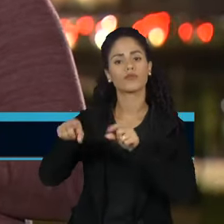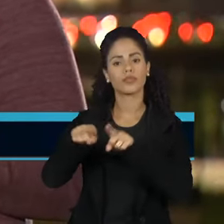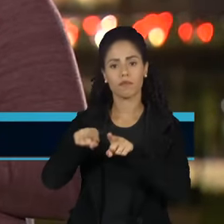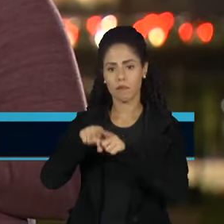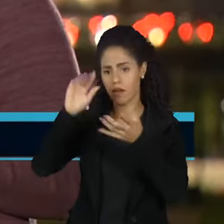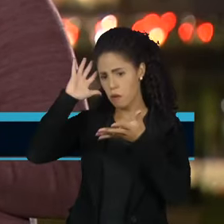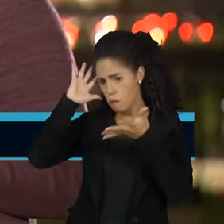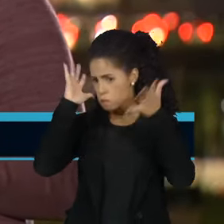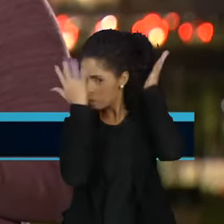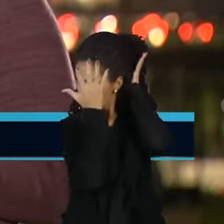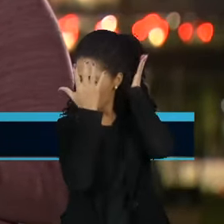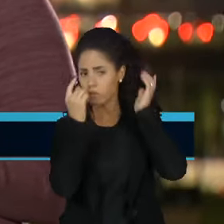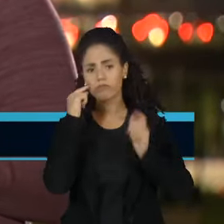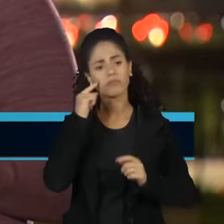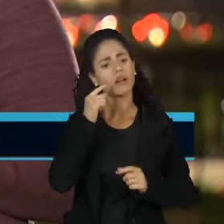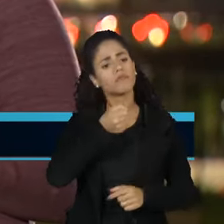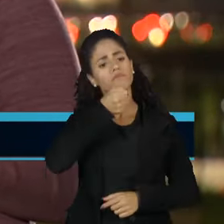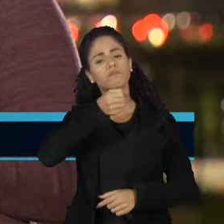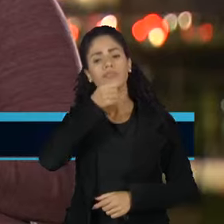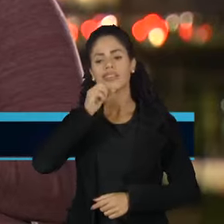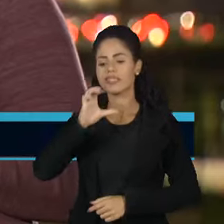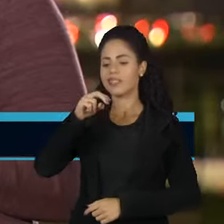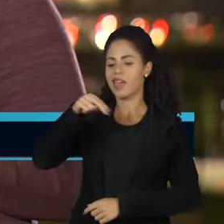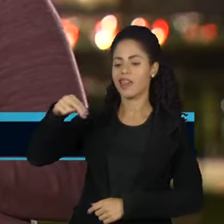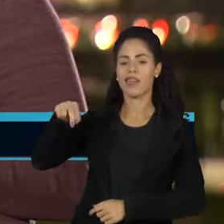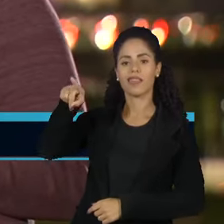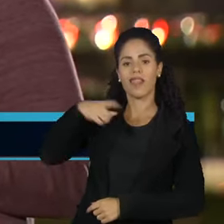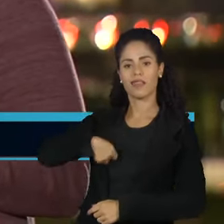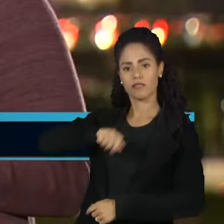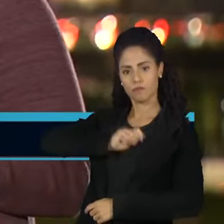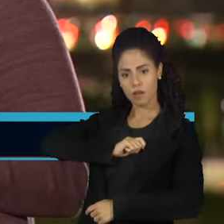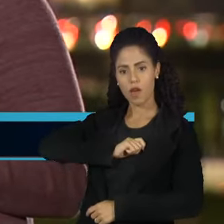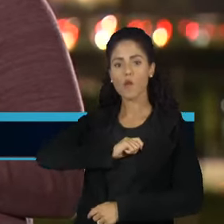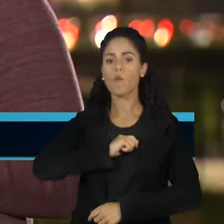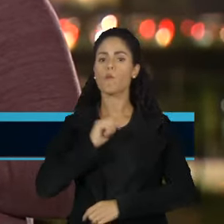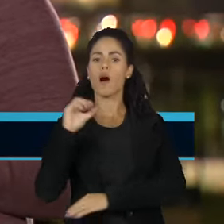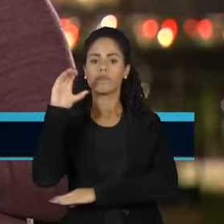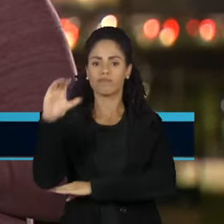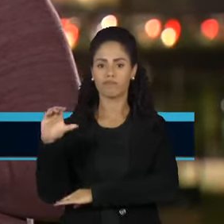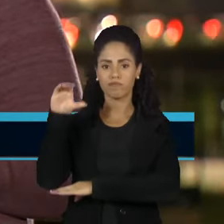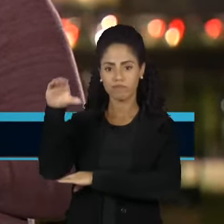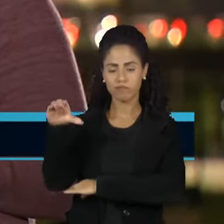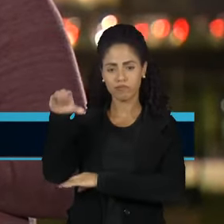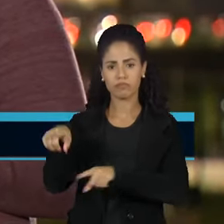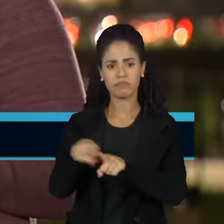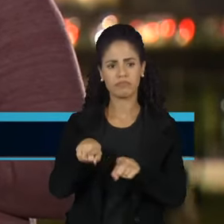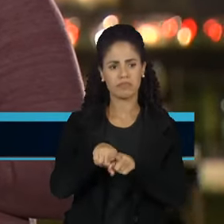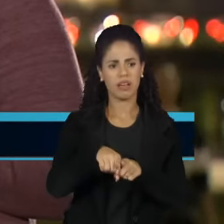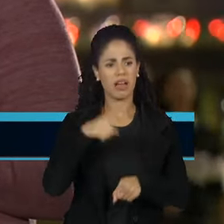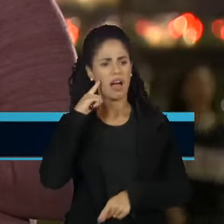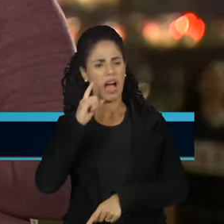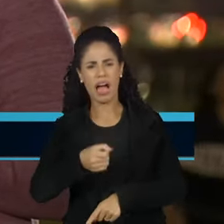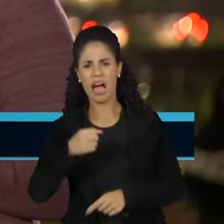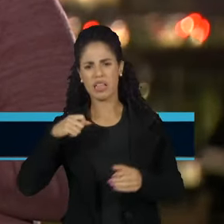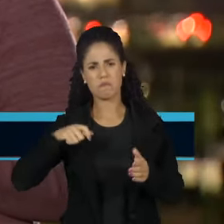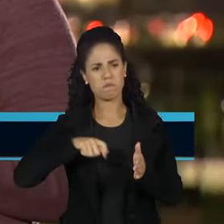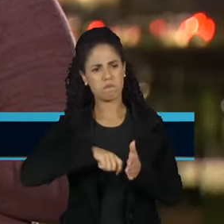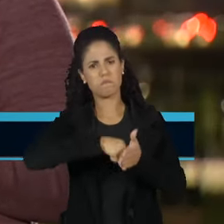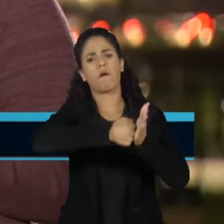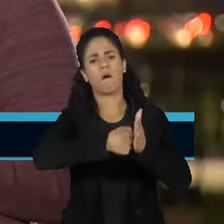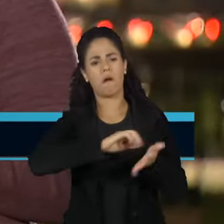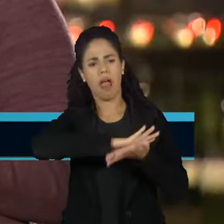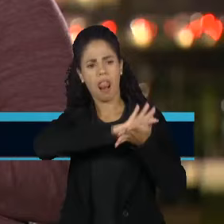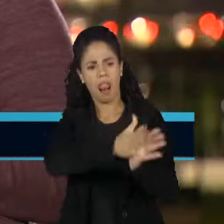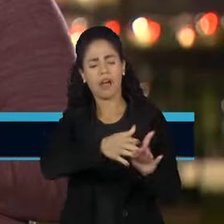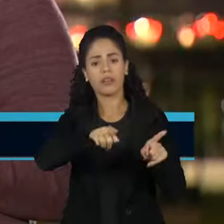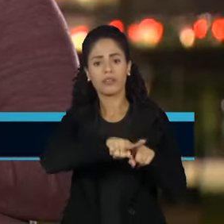Javier Milei chamou em entrevista à CNN espanhola o colega colombiano Gustavo Petro de terrorista, assassino, e o presidente